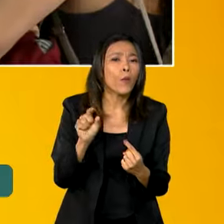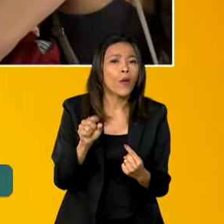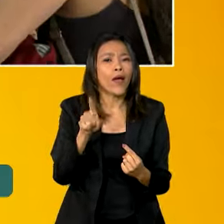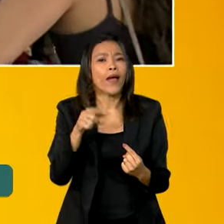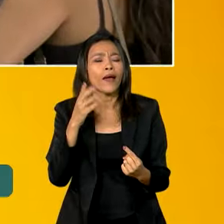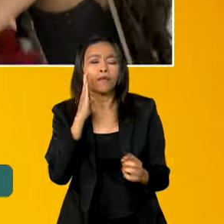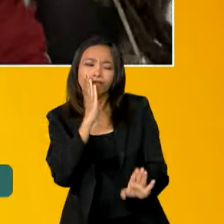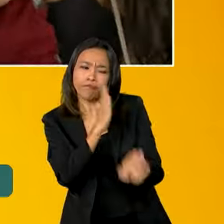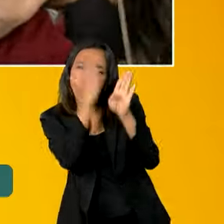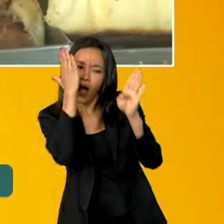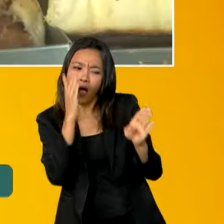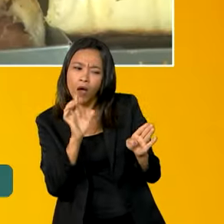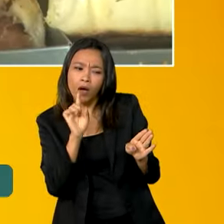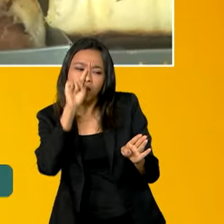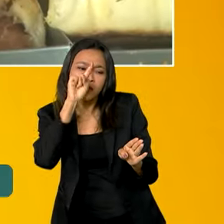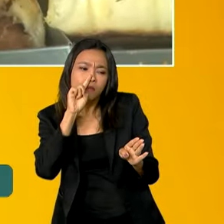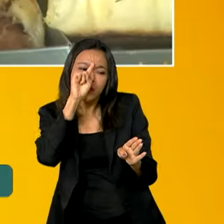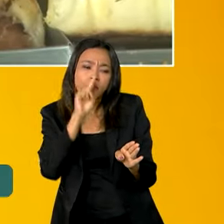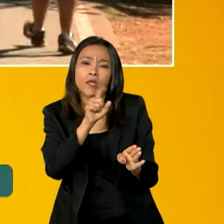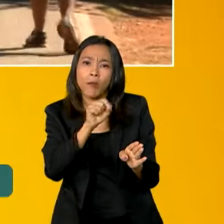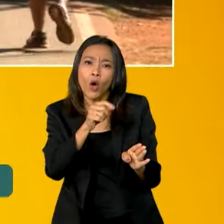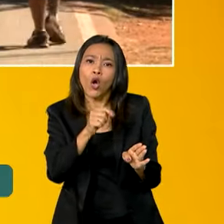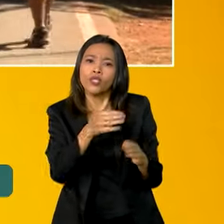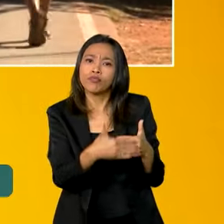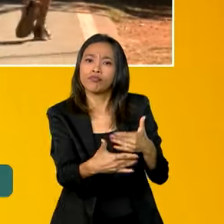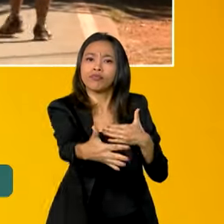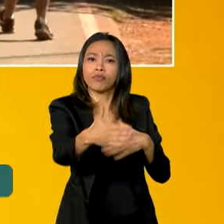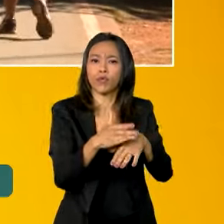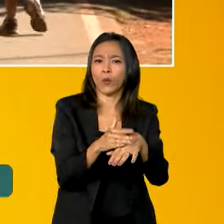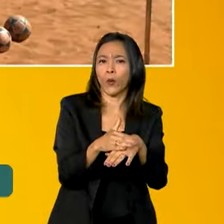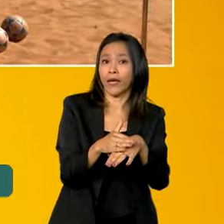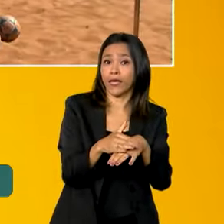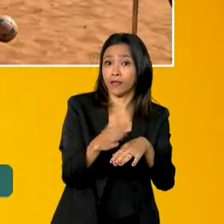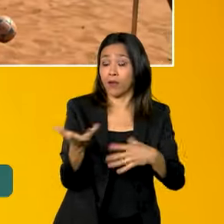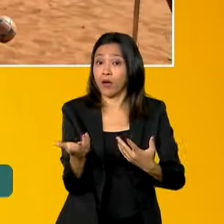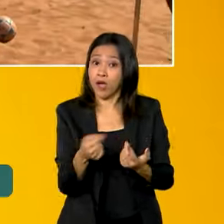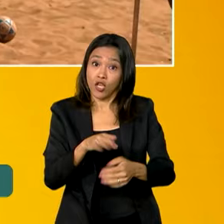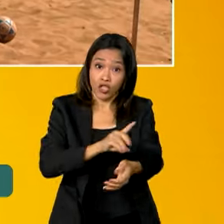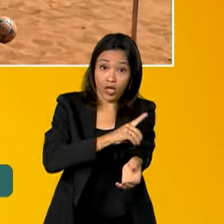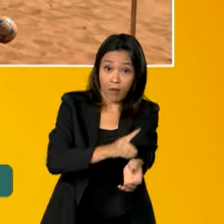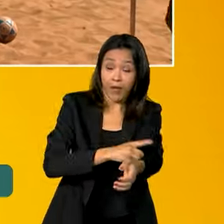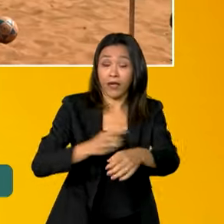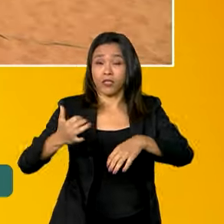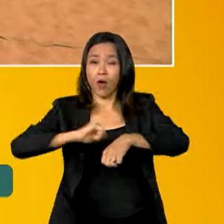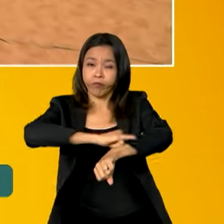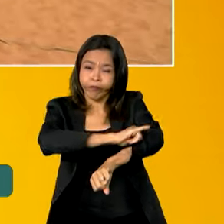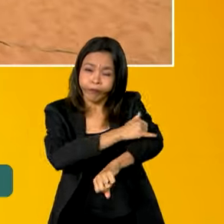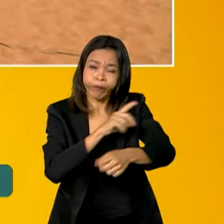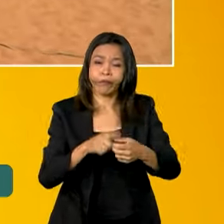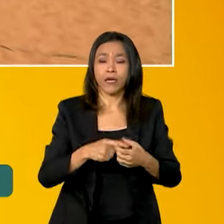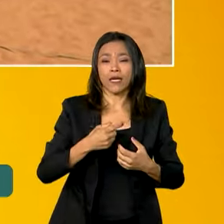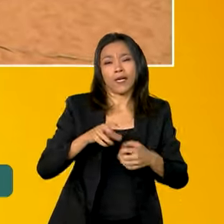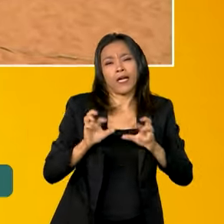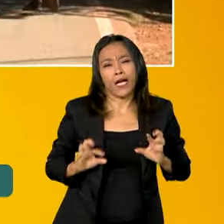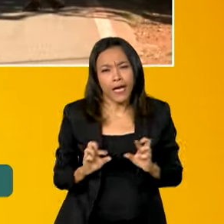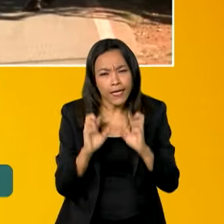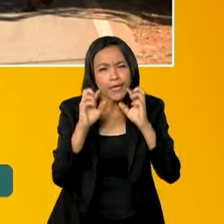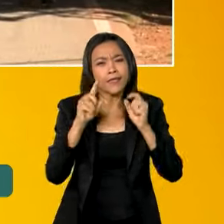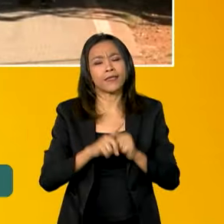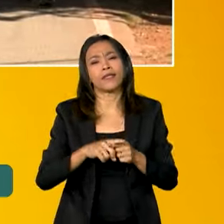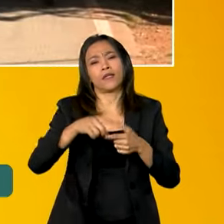de risco que podem levar a doenças crônicas, como diabetes, obesidade, câncer, doenças respiratórias,